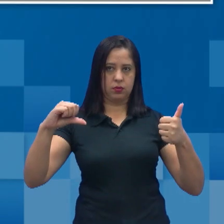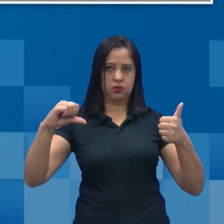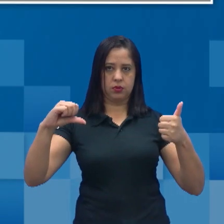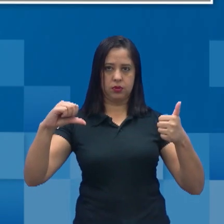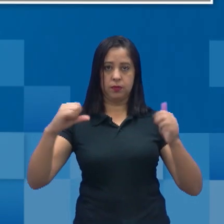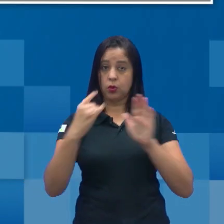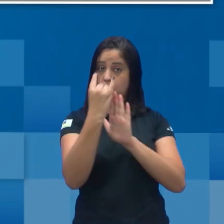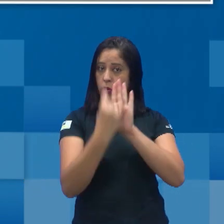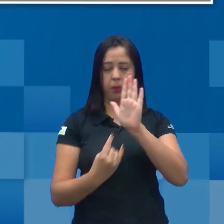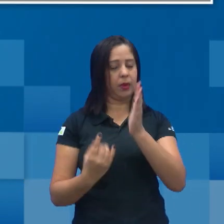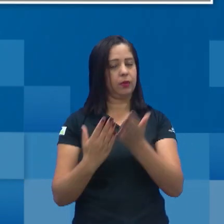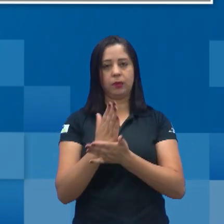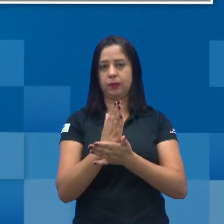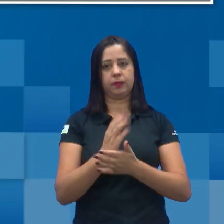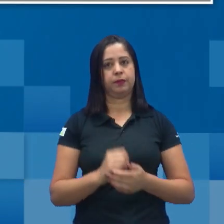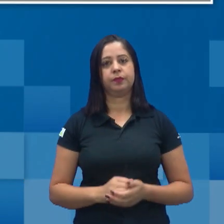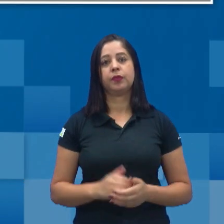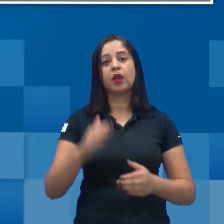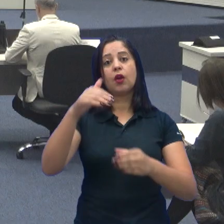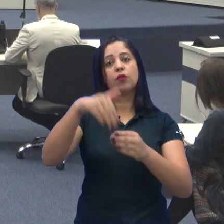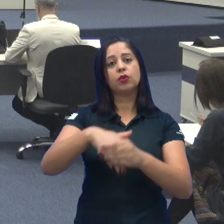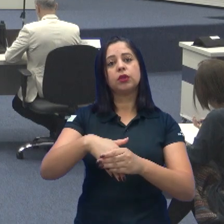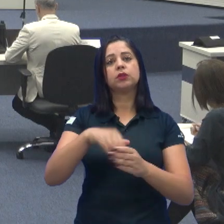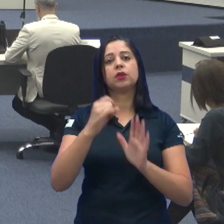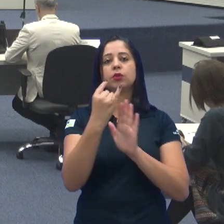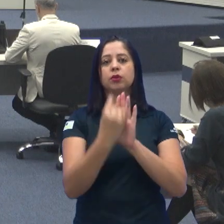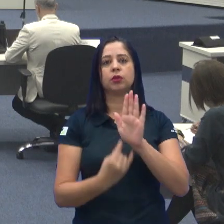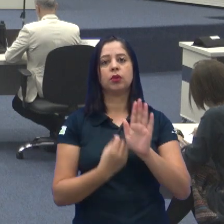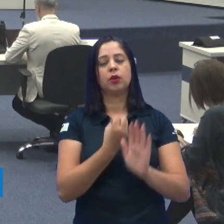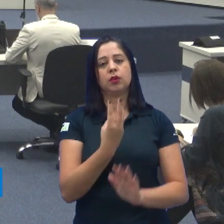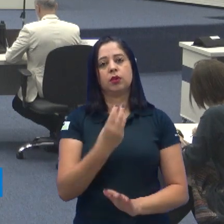está rejeitado. Em votação, requerimento de número